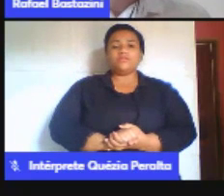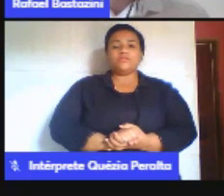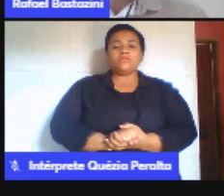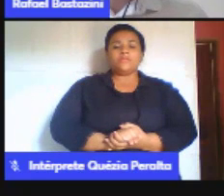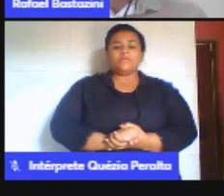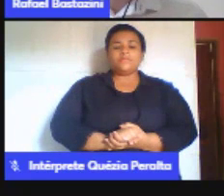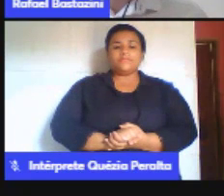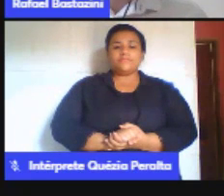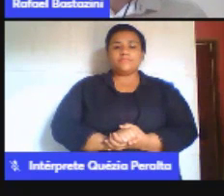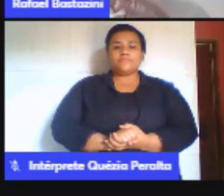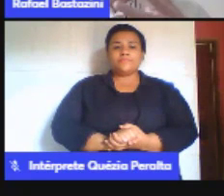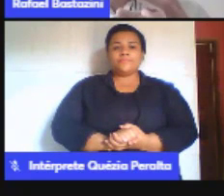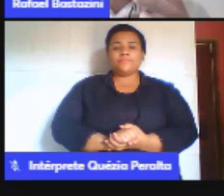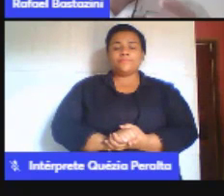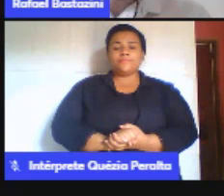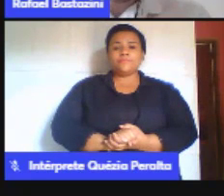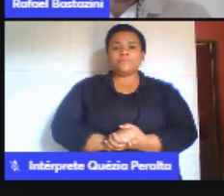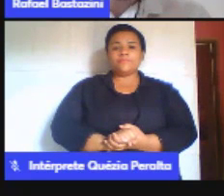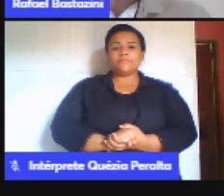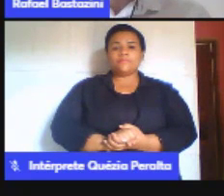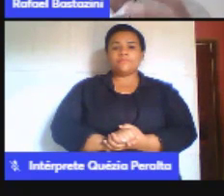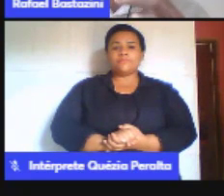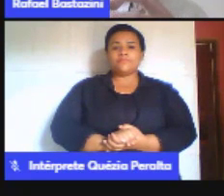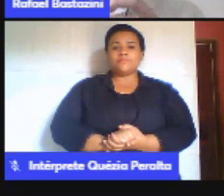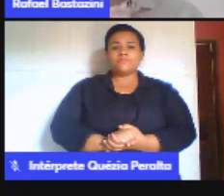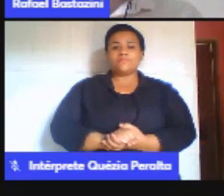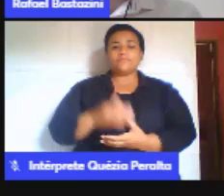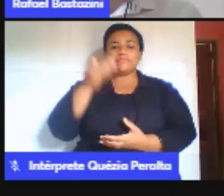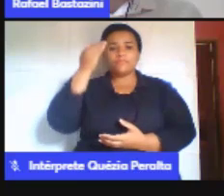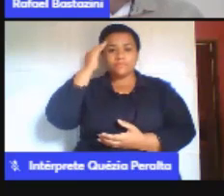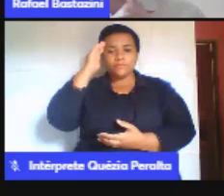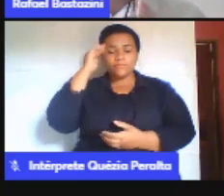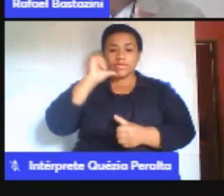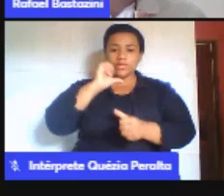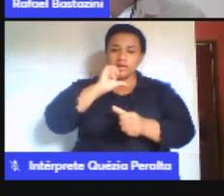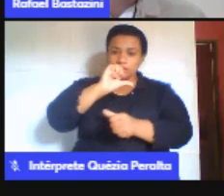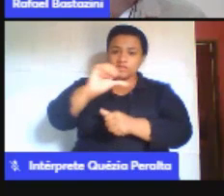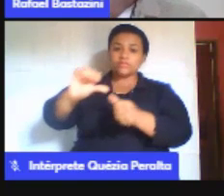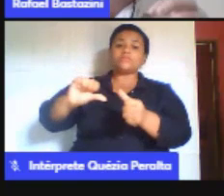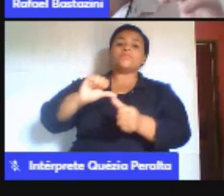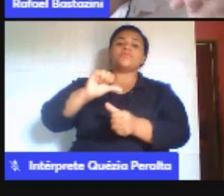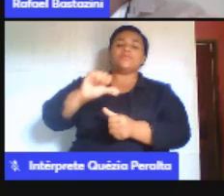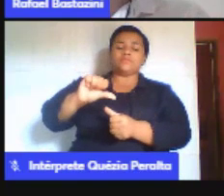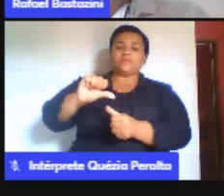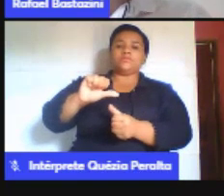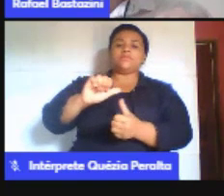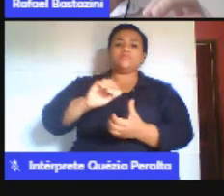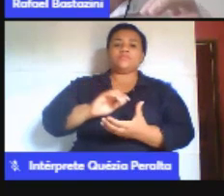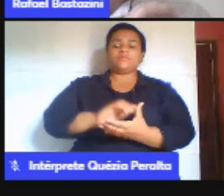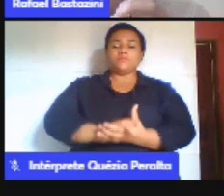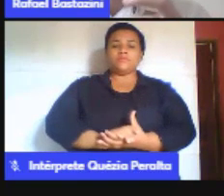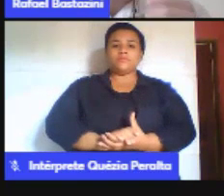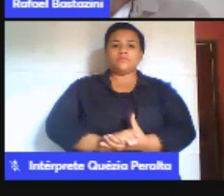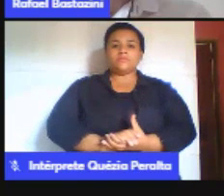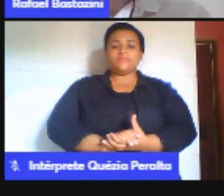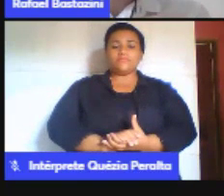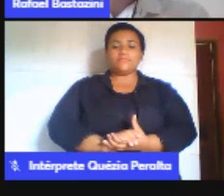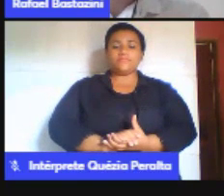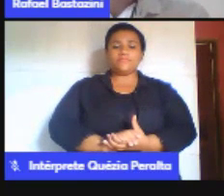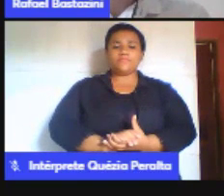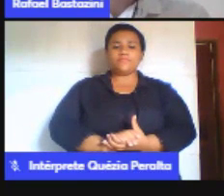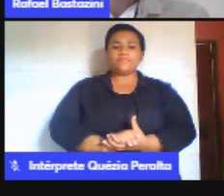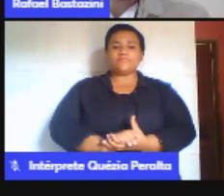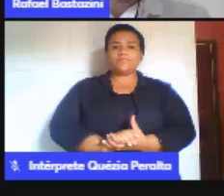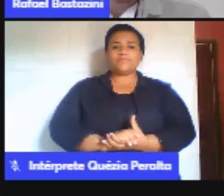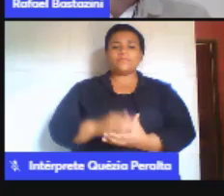consideração as mudanças e as permanências. Professor, como assim? Ou seja, entender aquilo